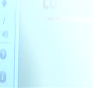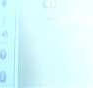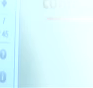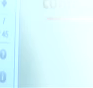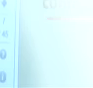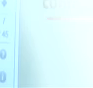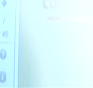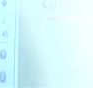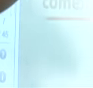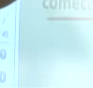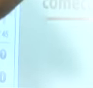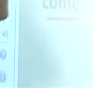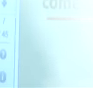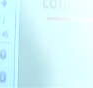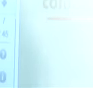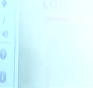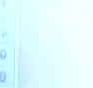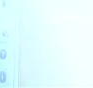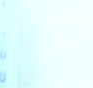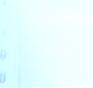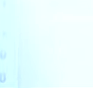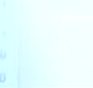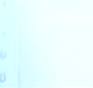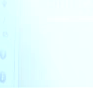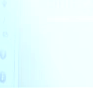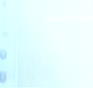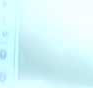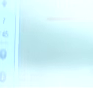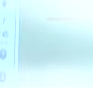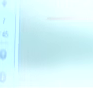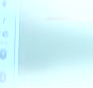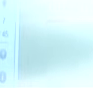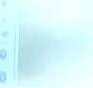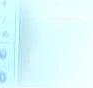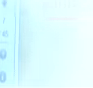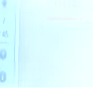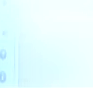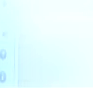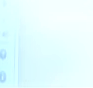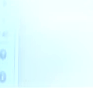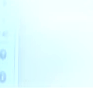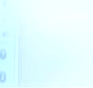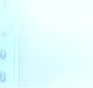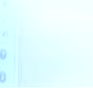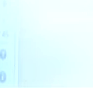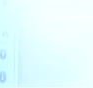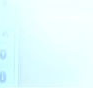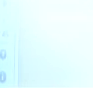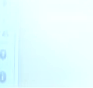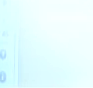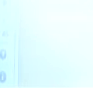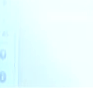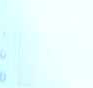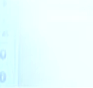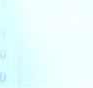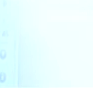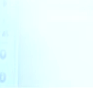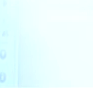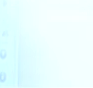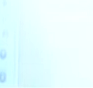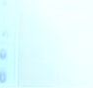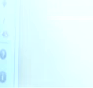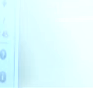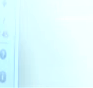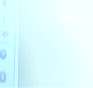futuro. A ponto de que, ao nascer, a criança já reconhece o som da mãe, a voz da mãe. Só o